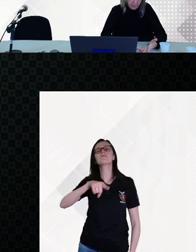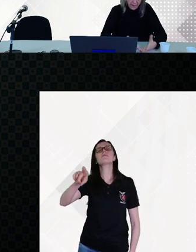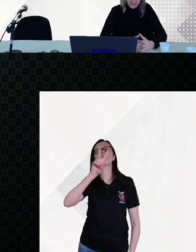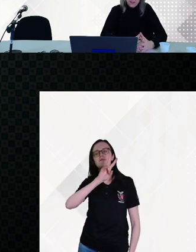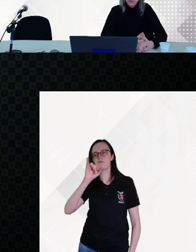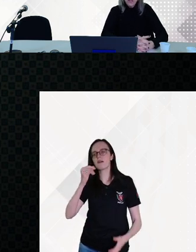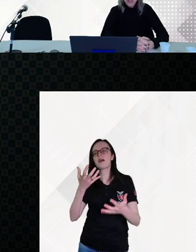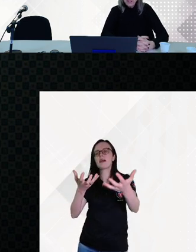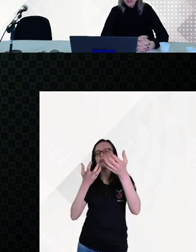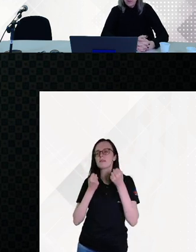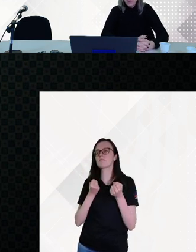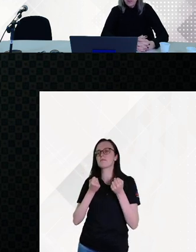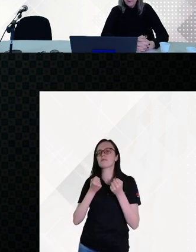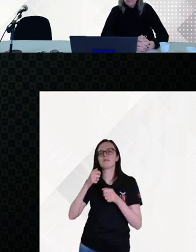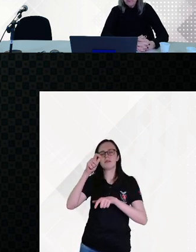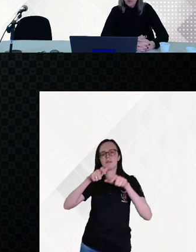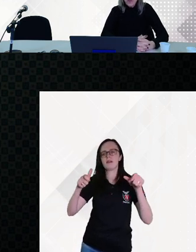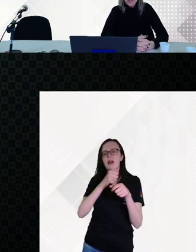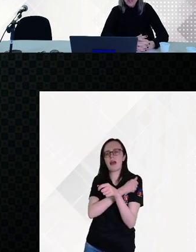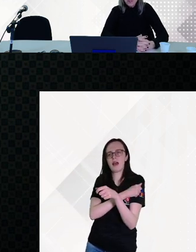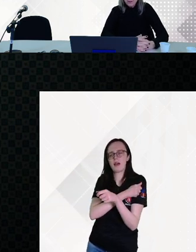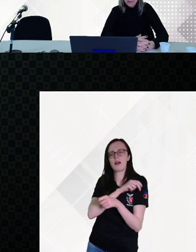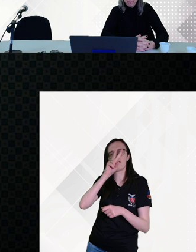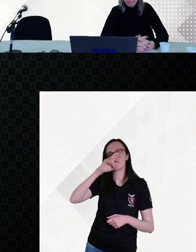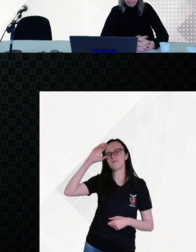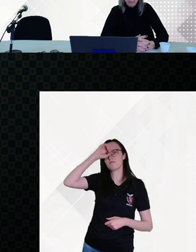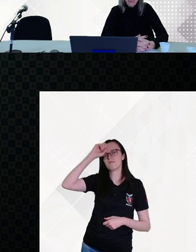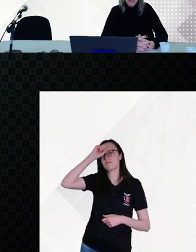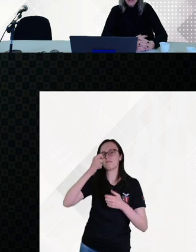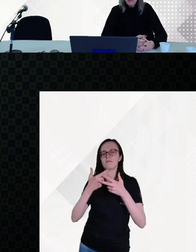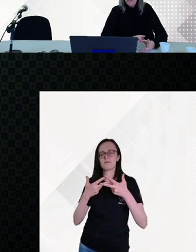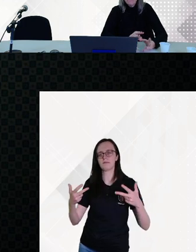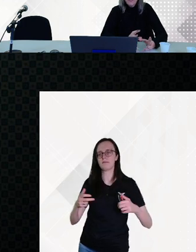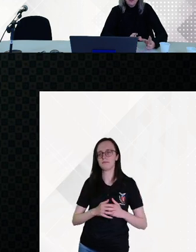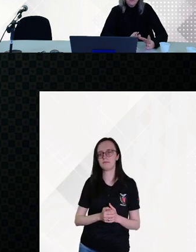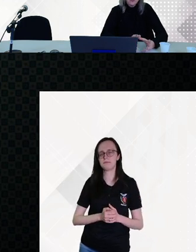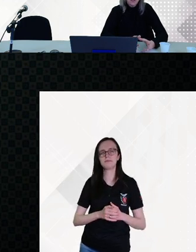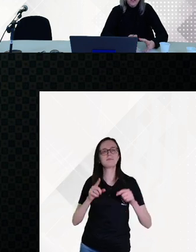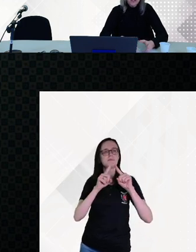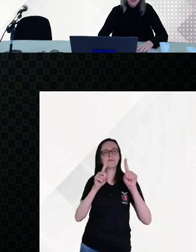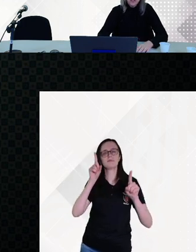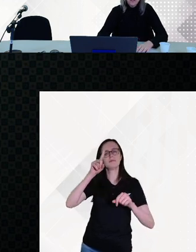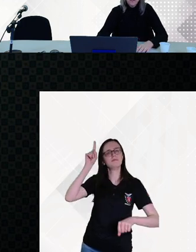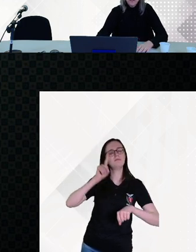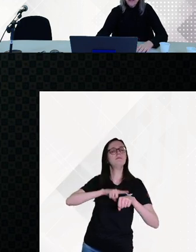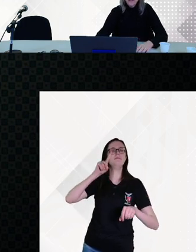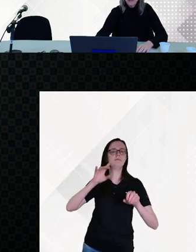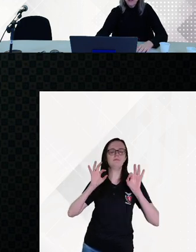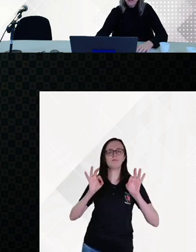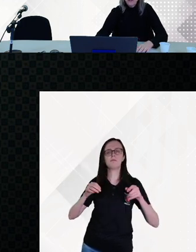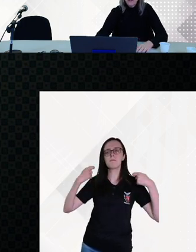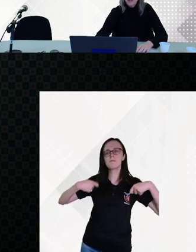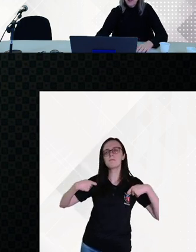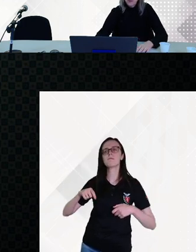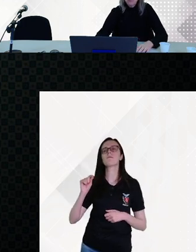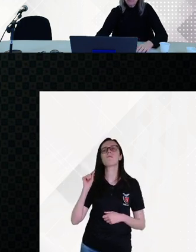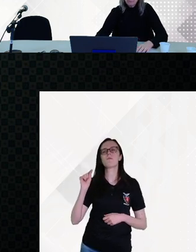receber estudantes com essas questões. Então, é feito imediatamente, tem que se fazer